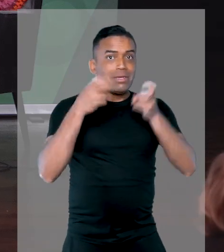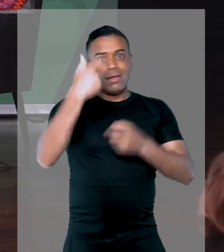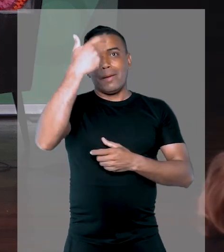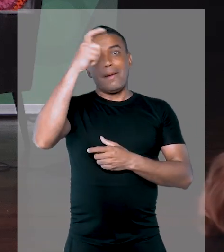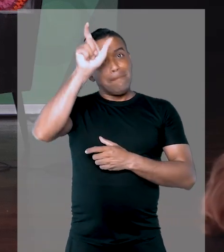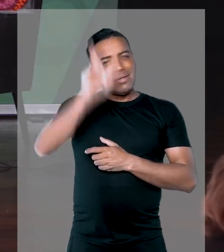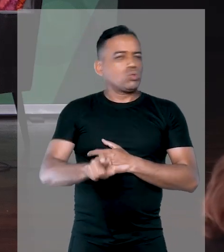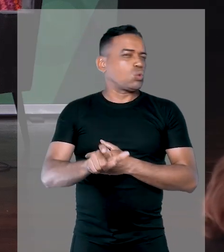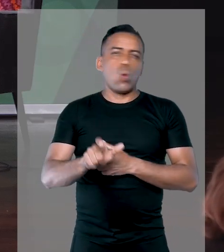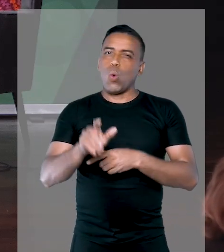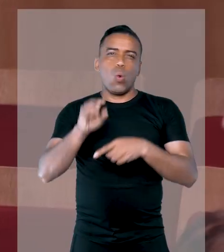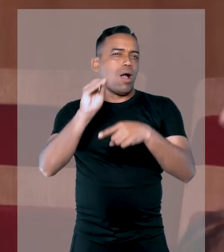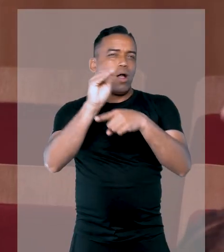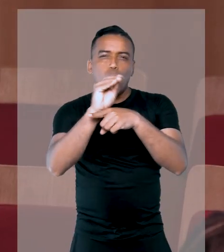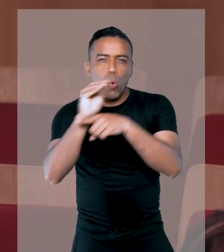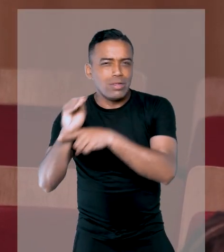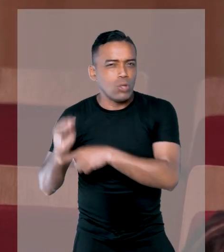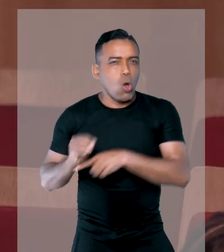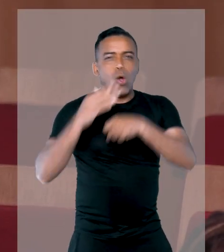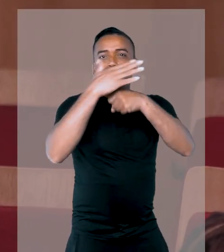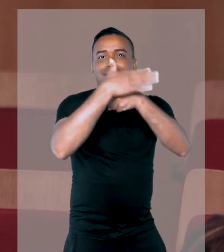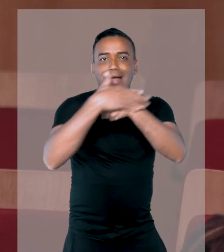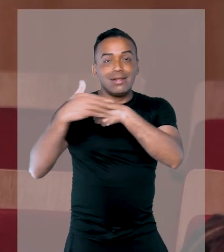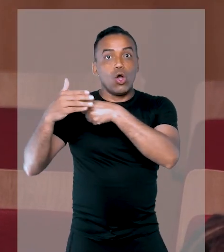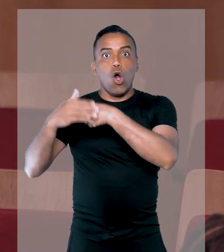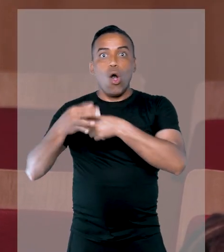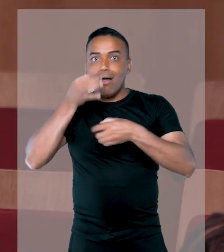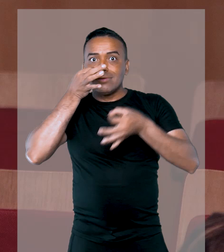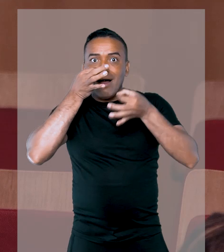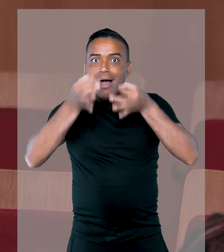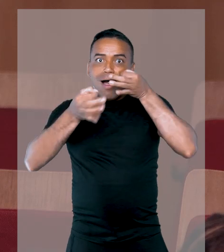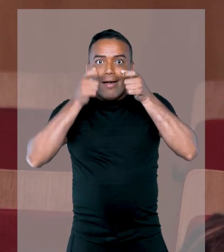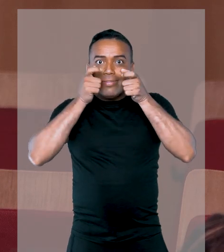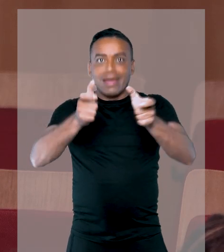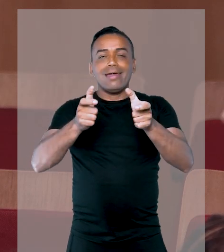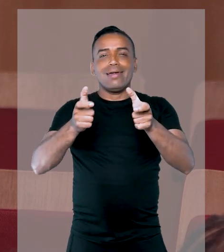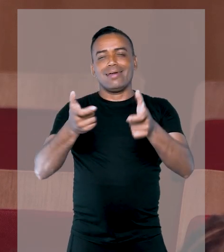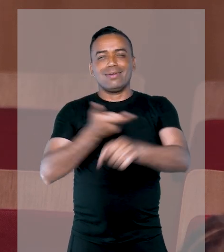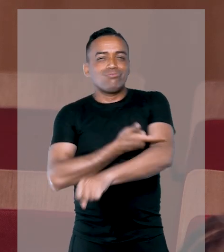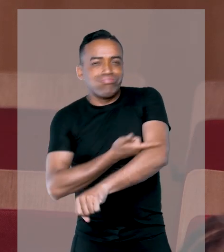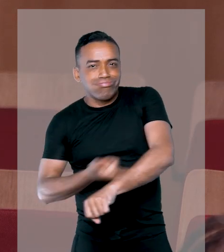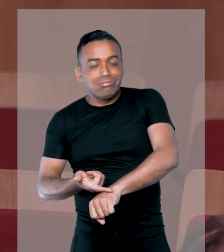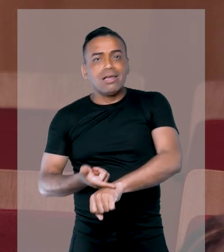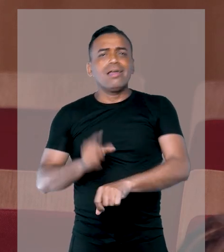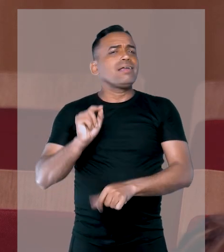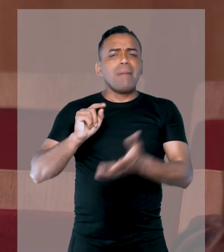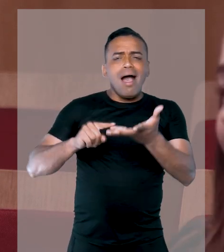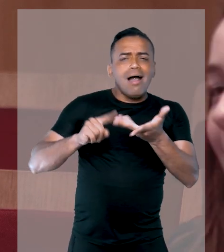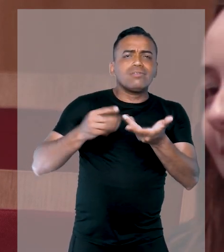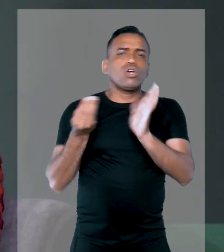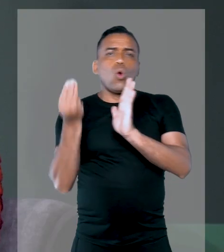uma pessoa muito cuidadosa, carinhosa, observadora, delicada. Mas o que mais você colocou? Quem é